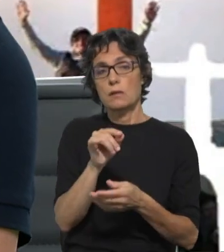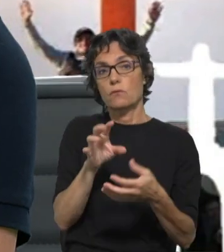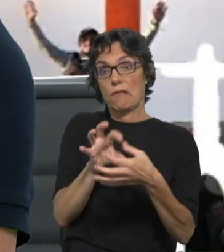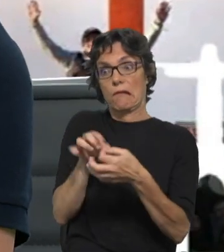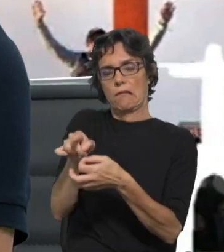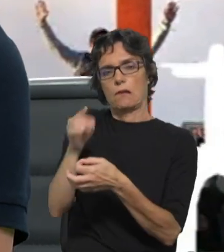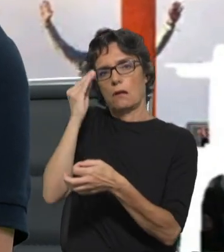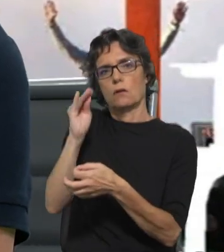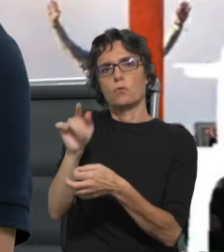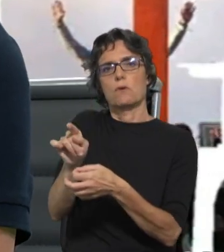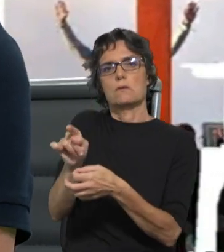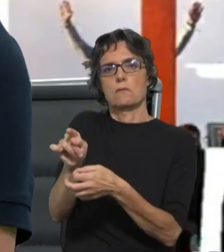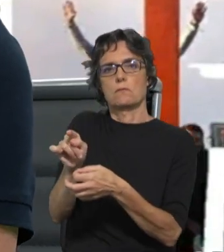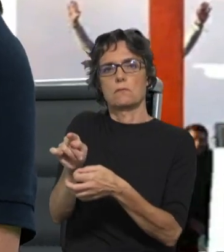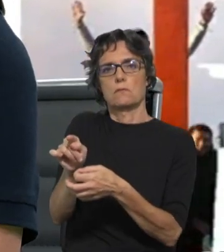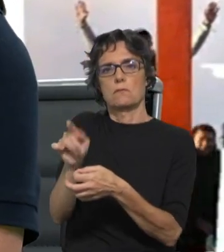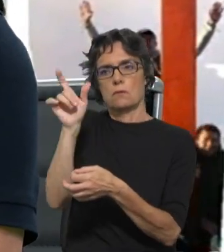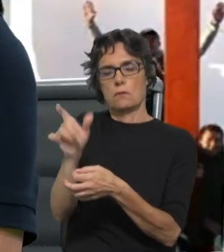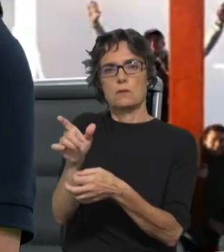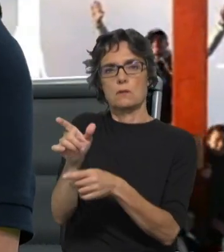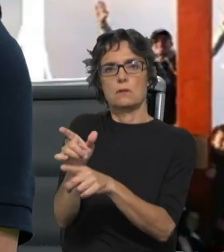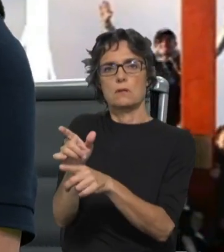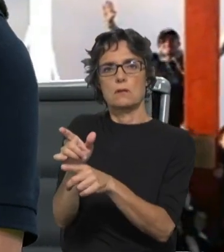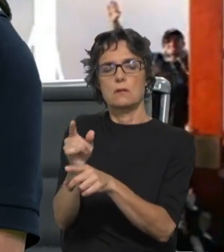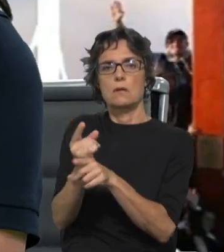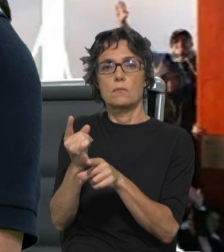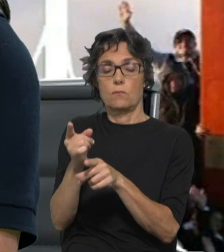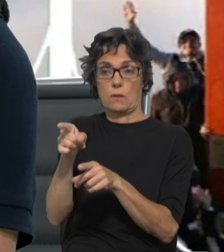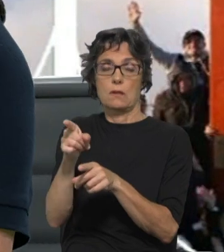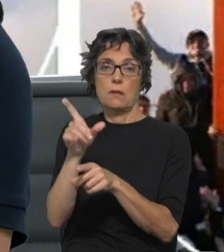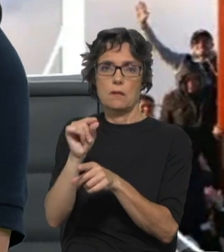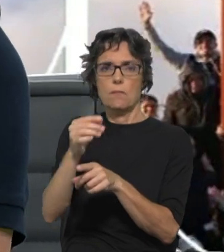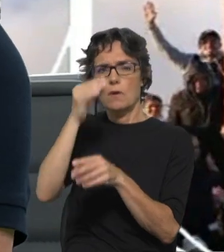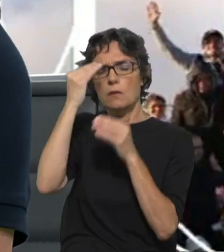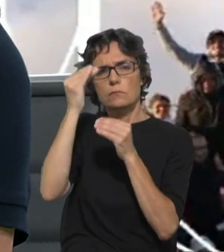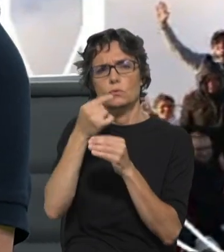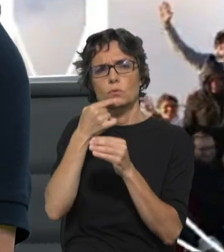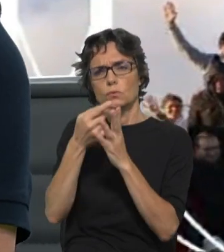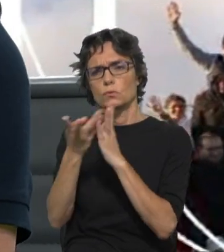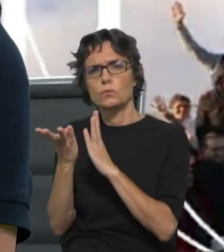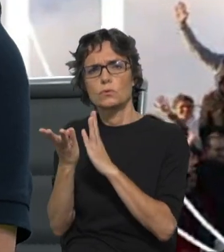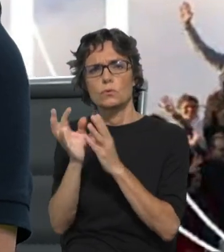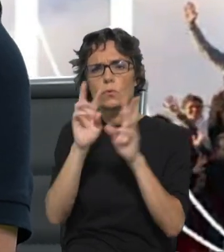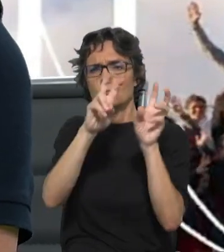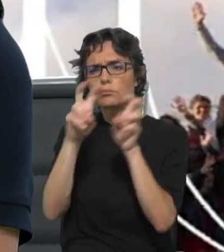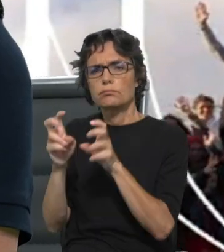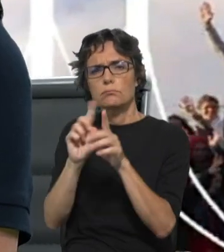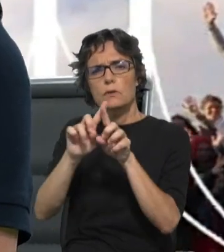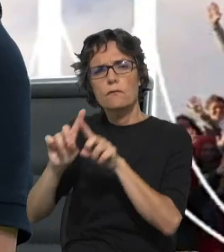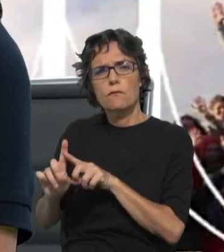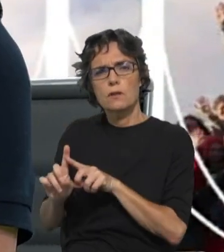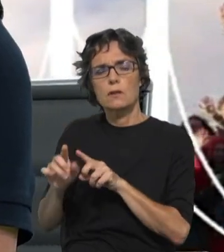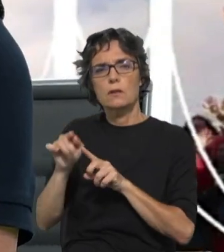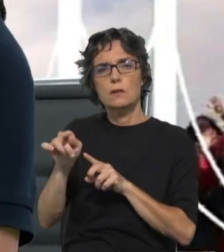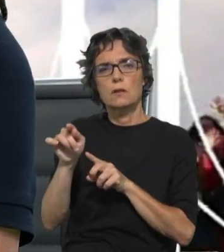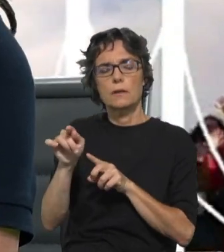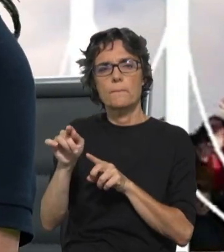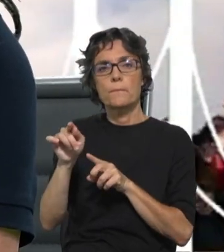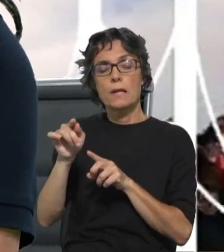ela teve uma educação muito, muito diversificada, escolhida pela mãe, ela achava que